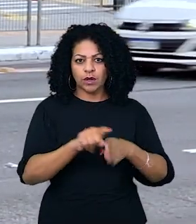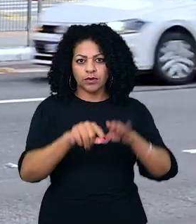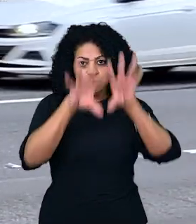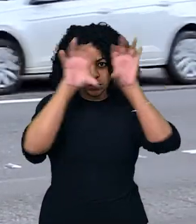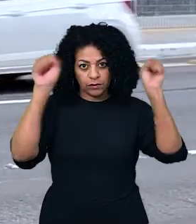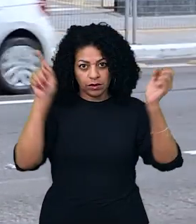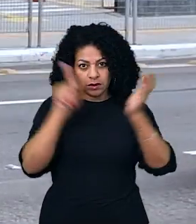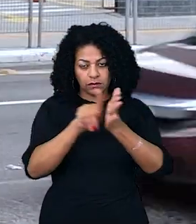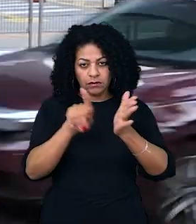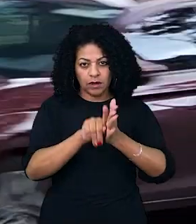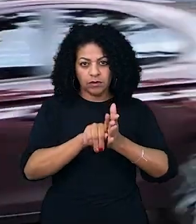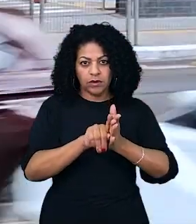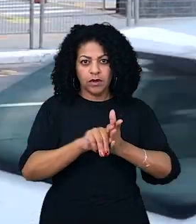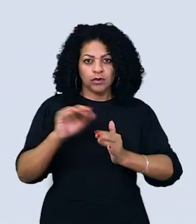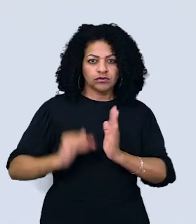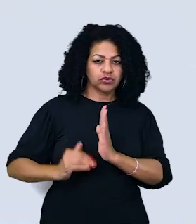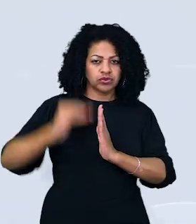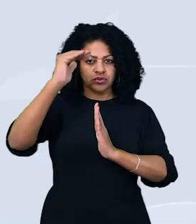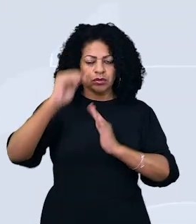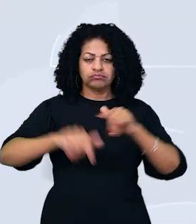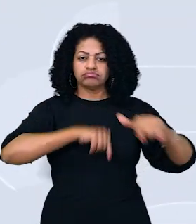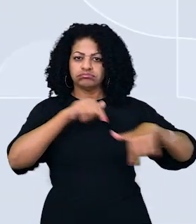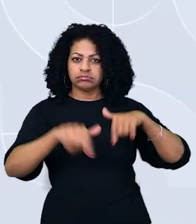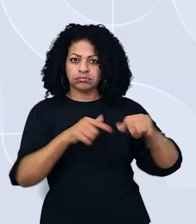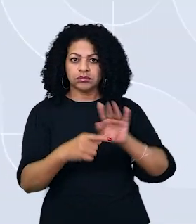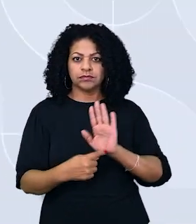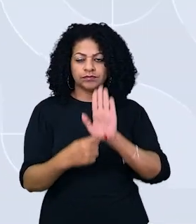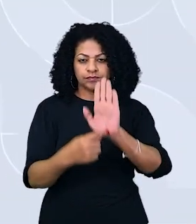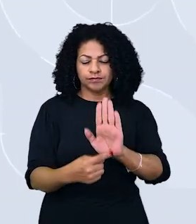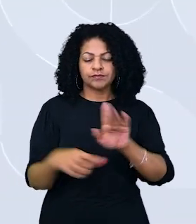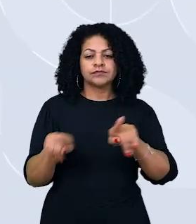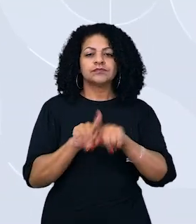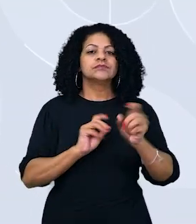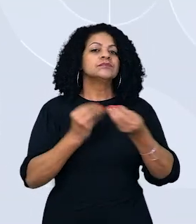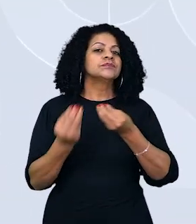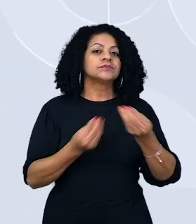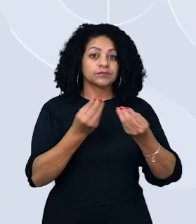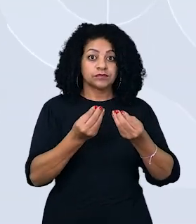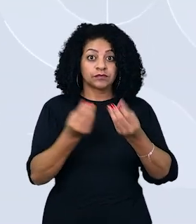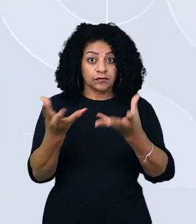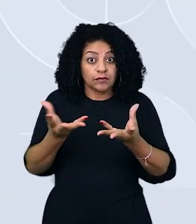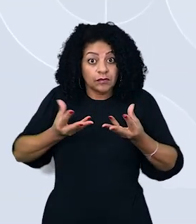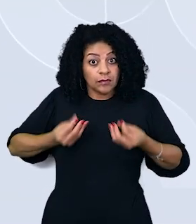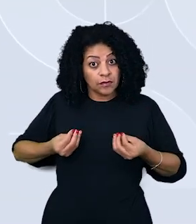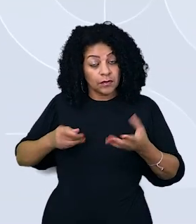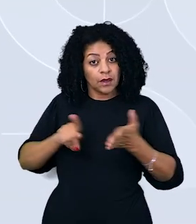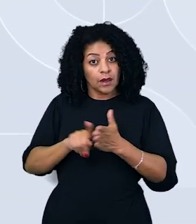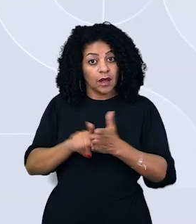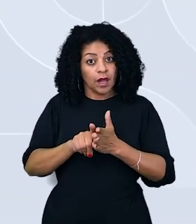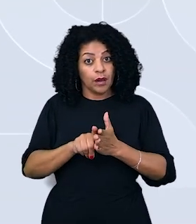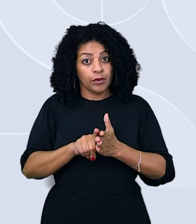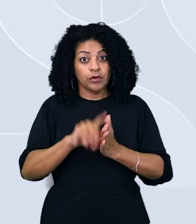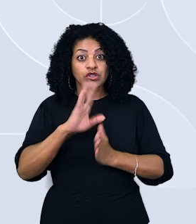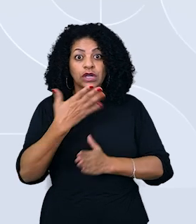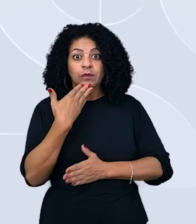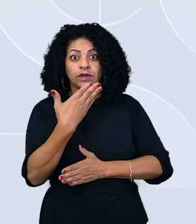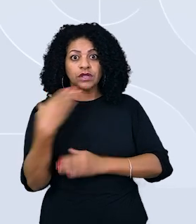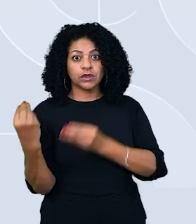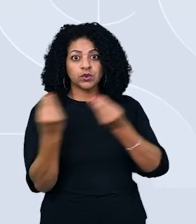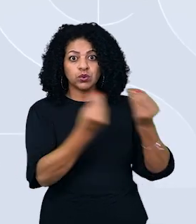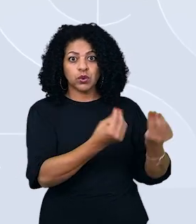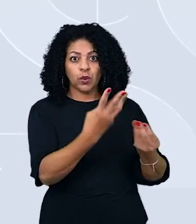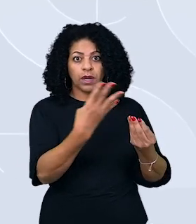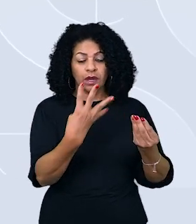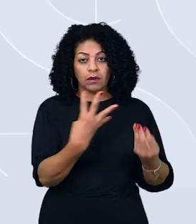do Tribunal Superior do Trabalho. O dispositivo estabelece que fica entendido como recebida a notificação 48